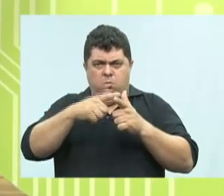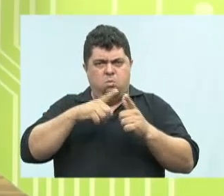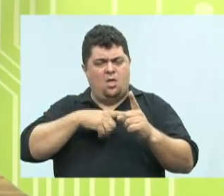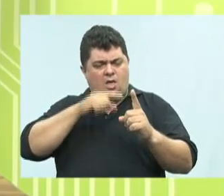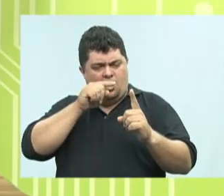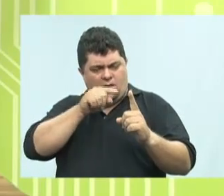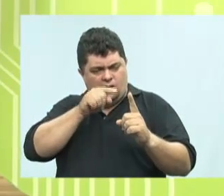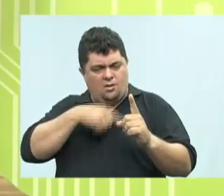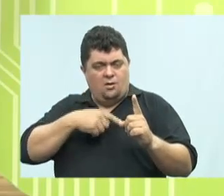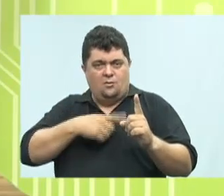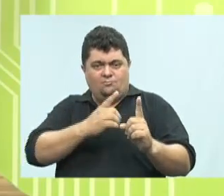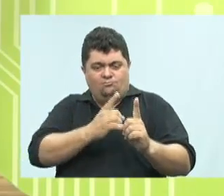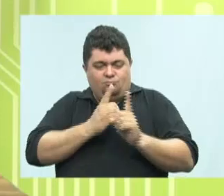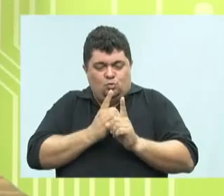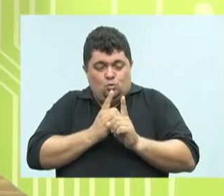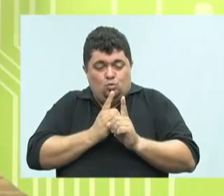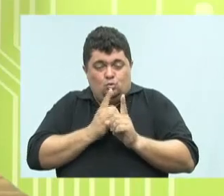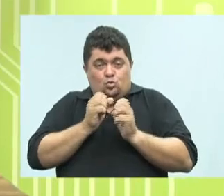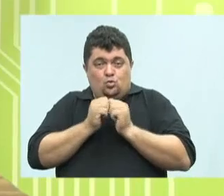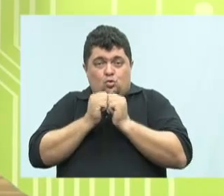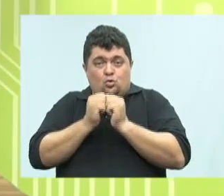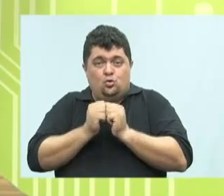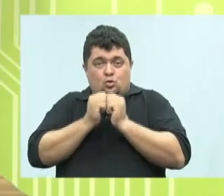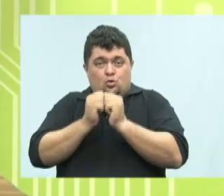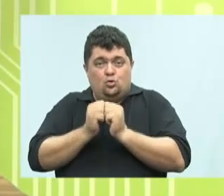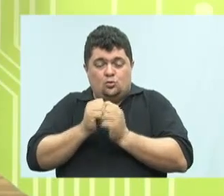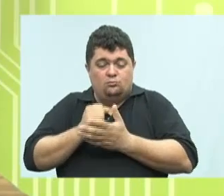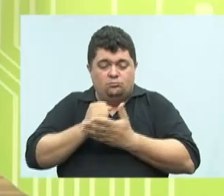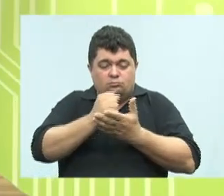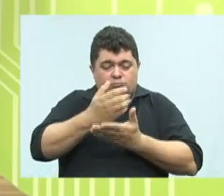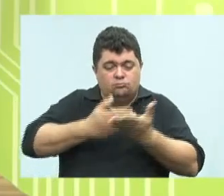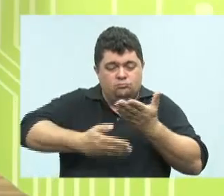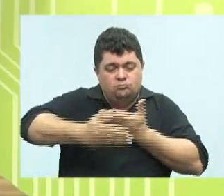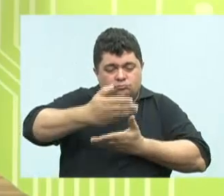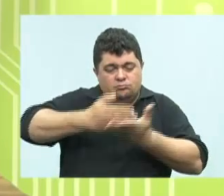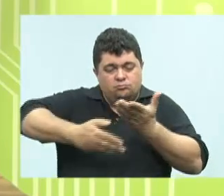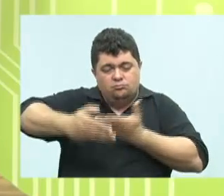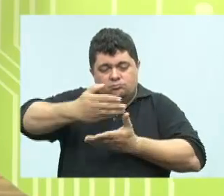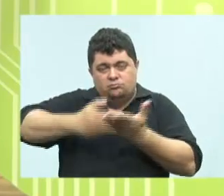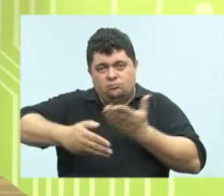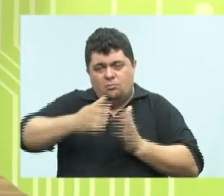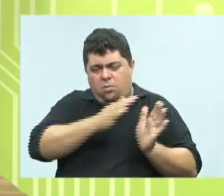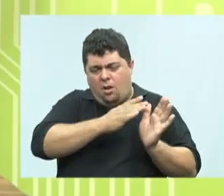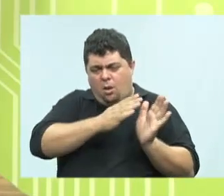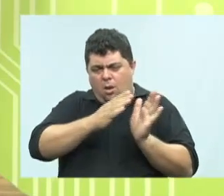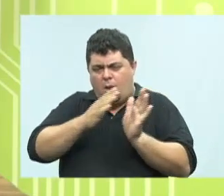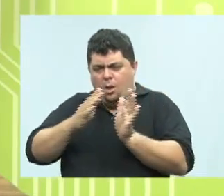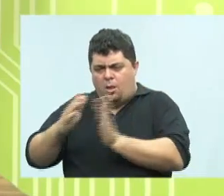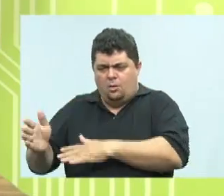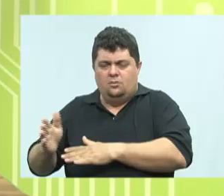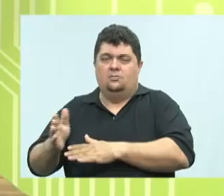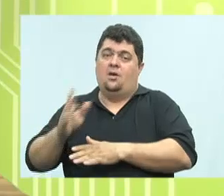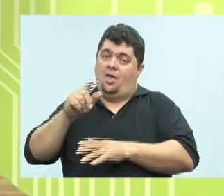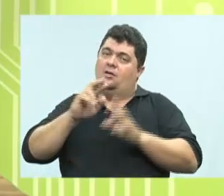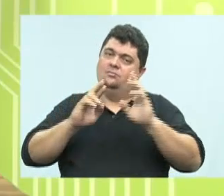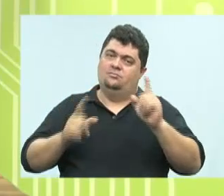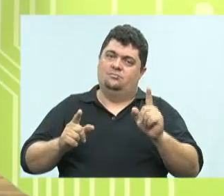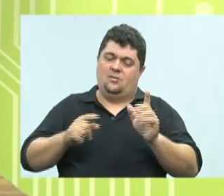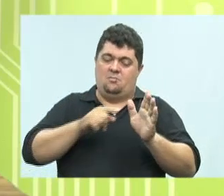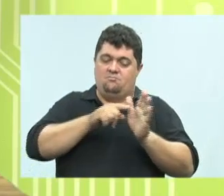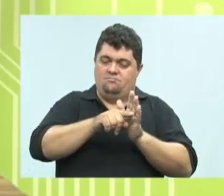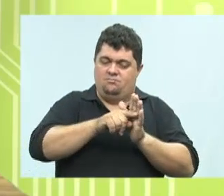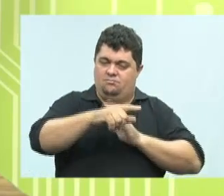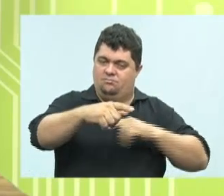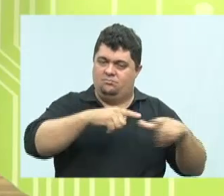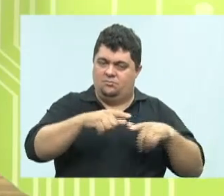sentido de participação, de colaboração na intervenção local. essa é a diferença entre a